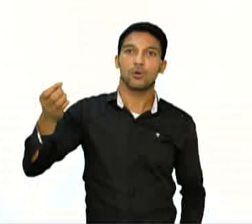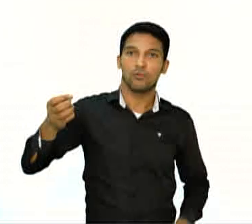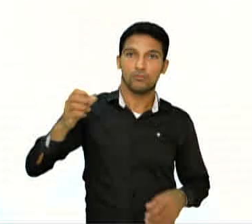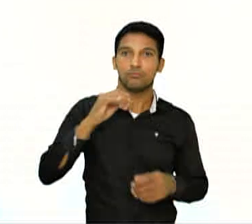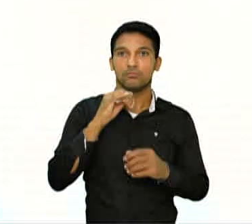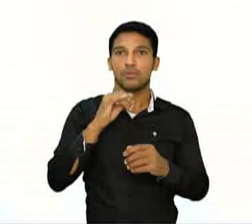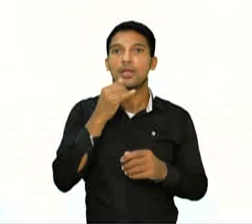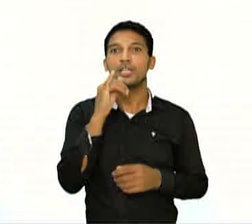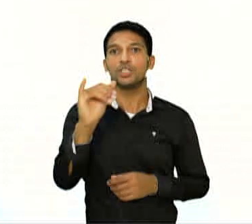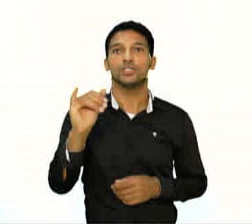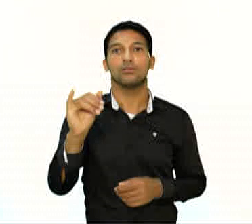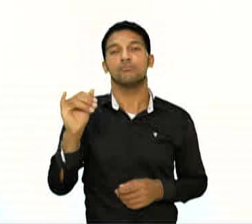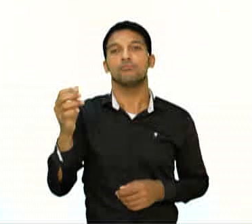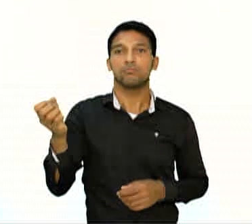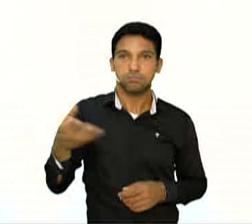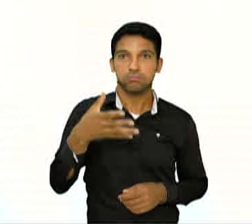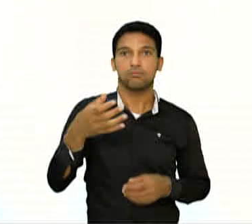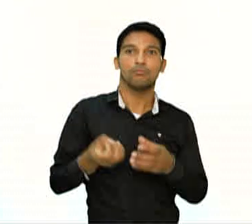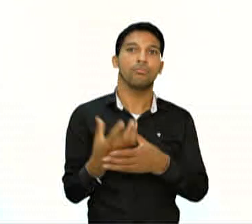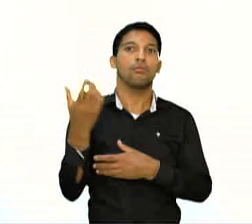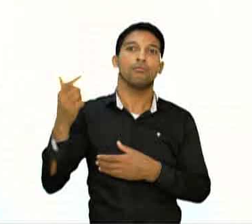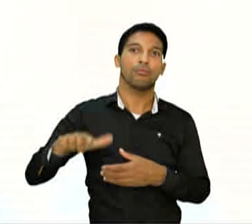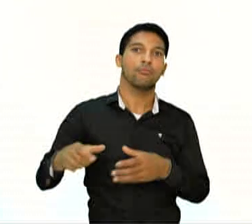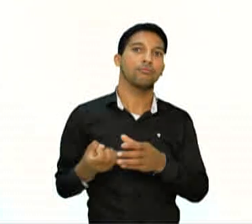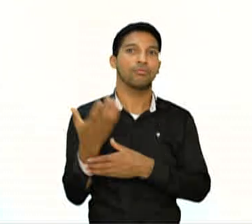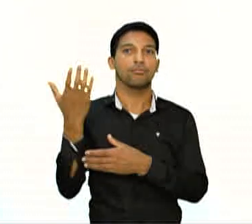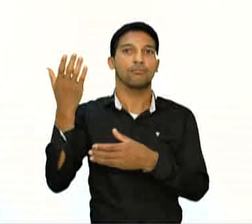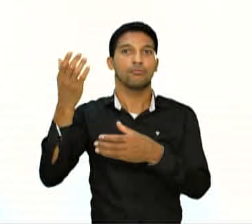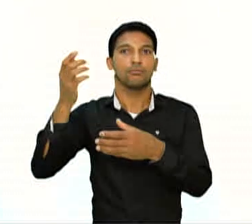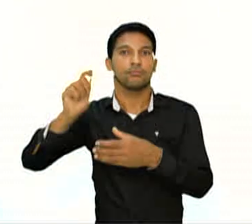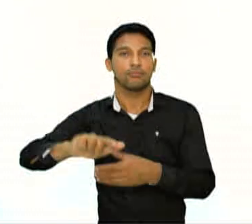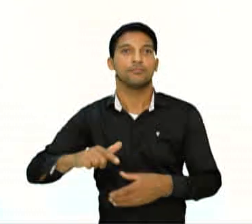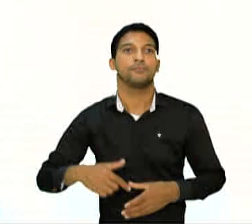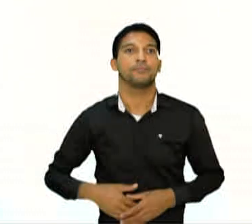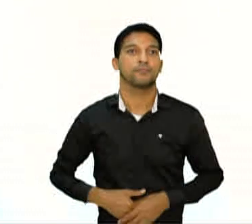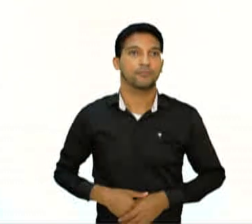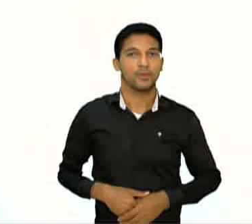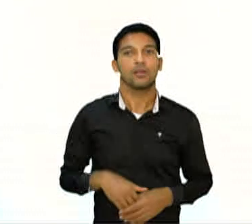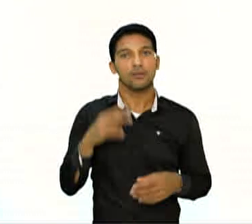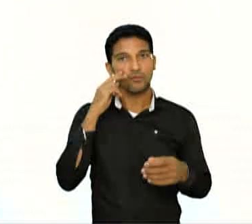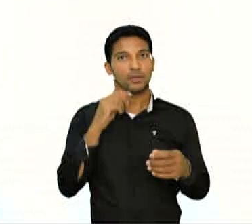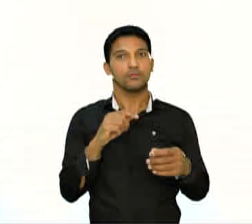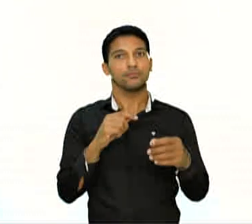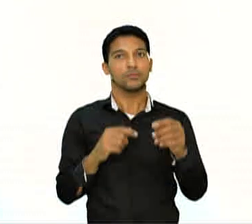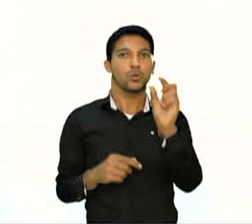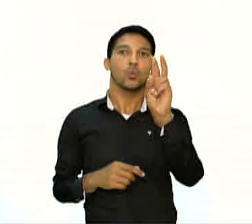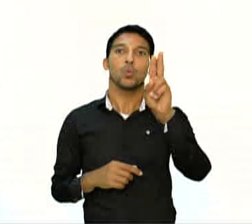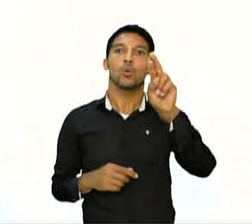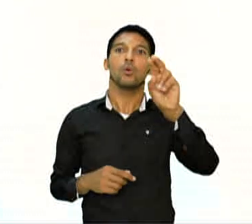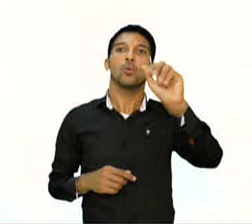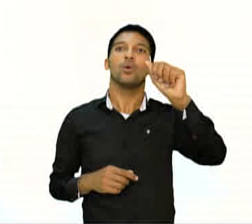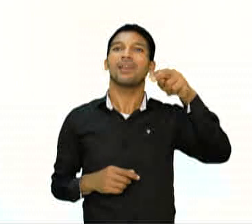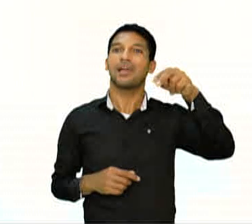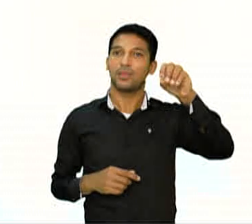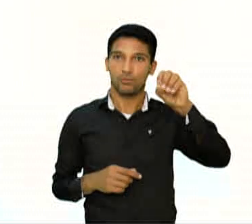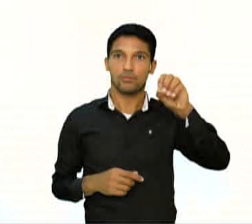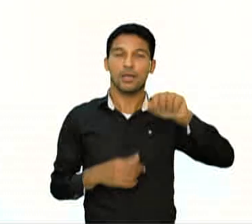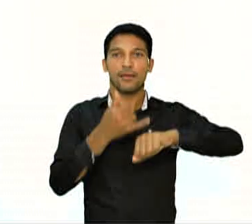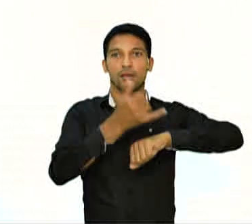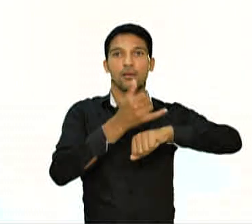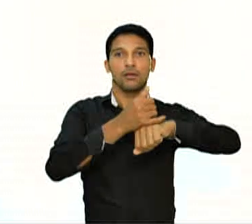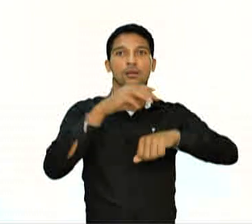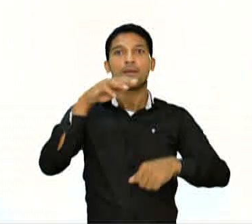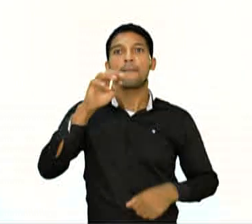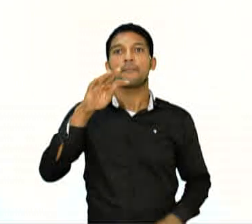energia nuclear, como a gente pode puxar a energia nuclear é do núcleo atômico, então, obviamente, metais mais pesados são